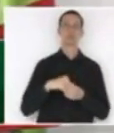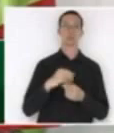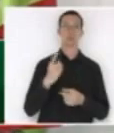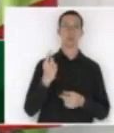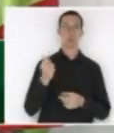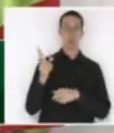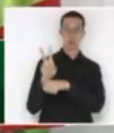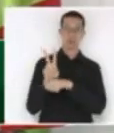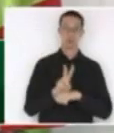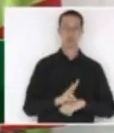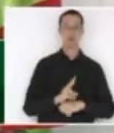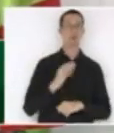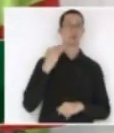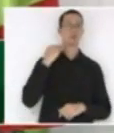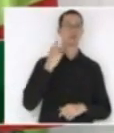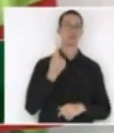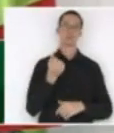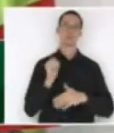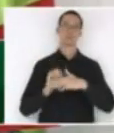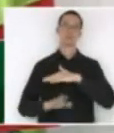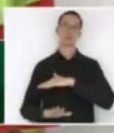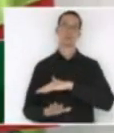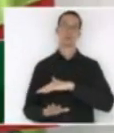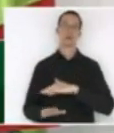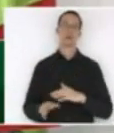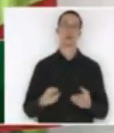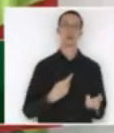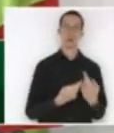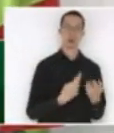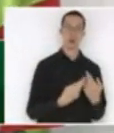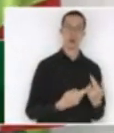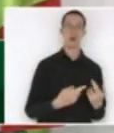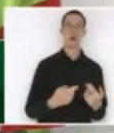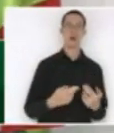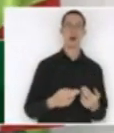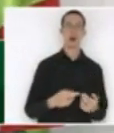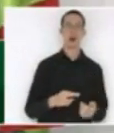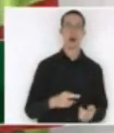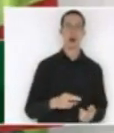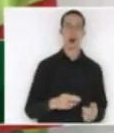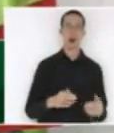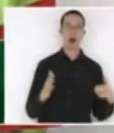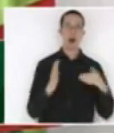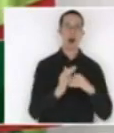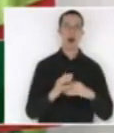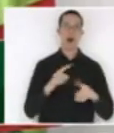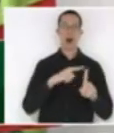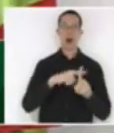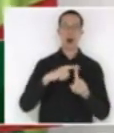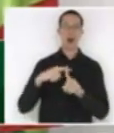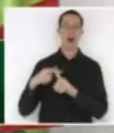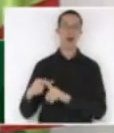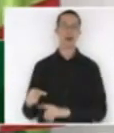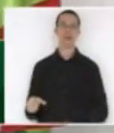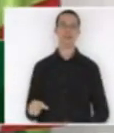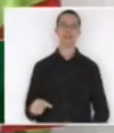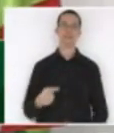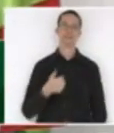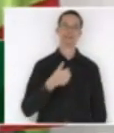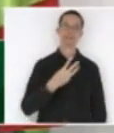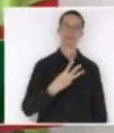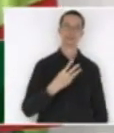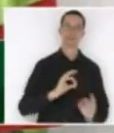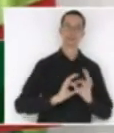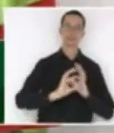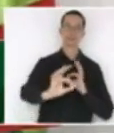liga a comunidade de Rio América, Santana, a Itapema, esses 13 quilômetros, e que saia desse